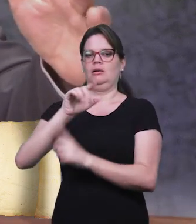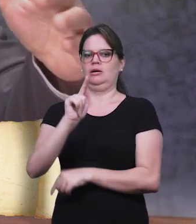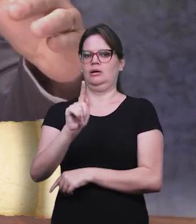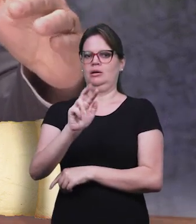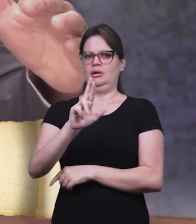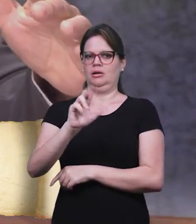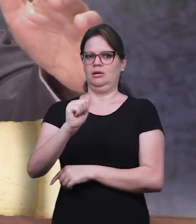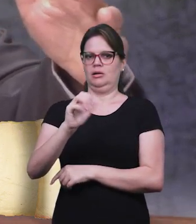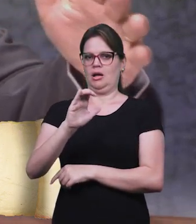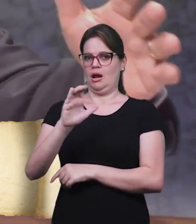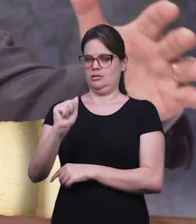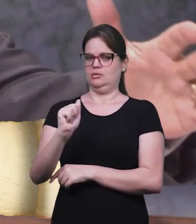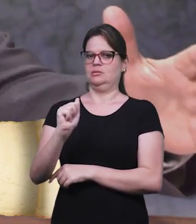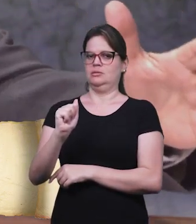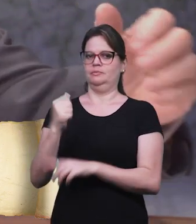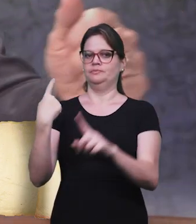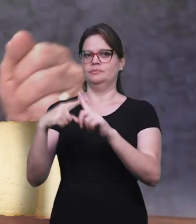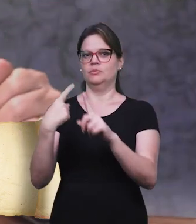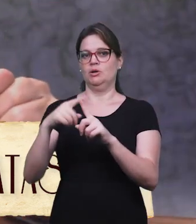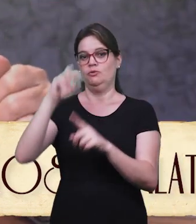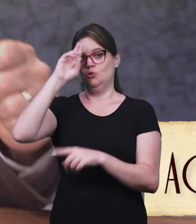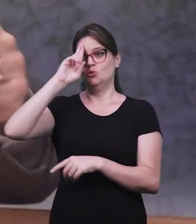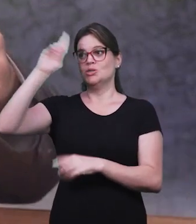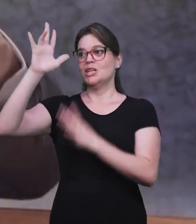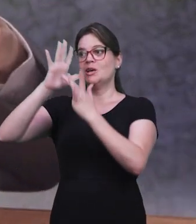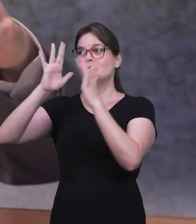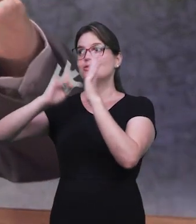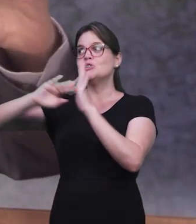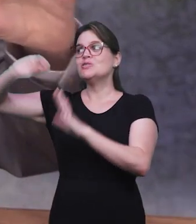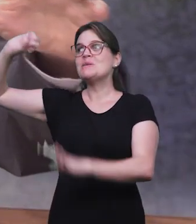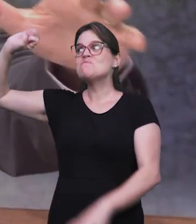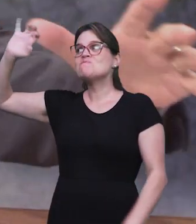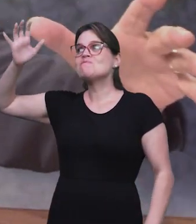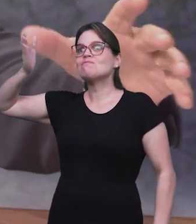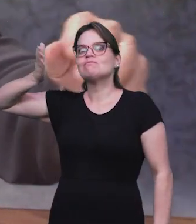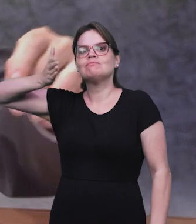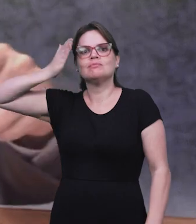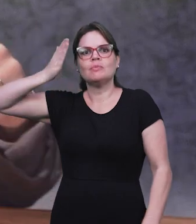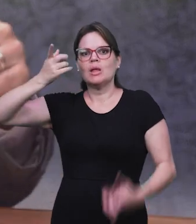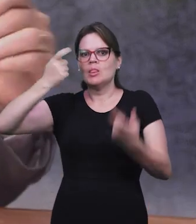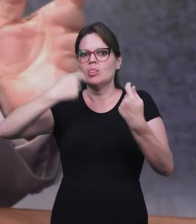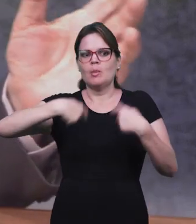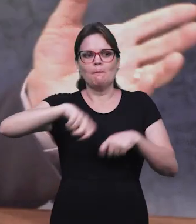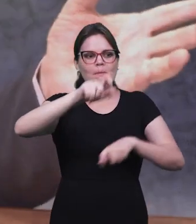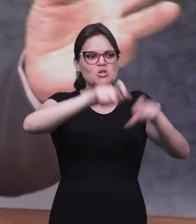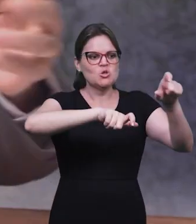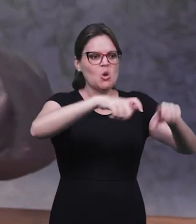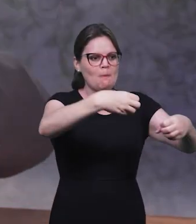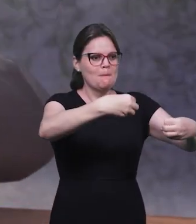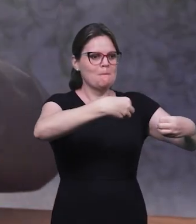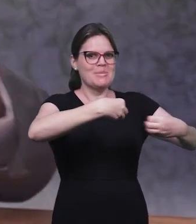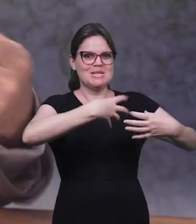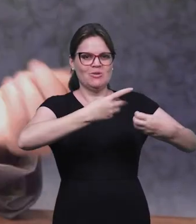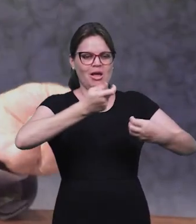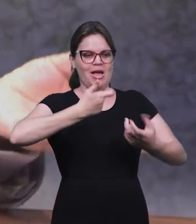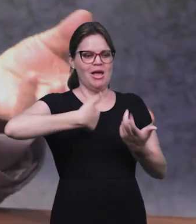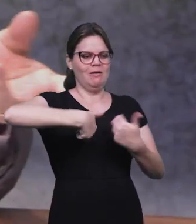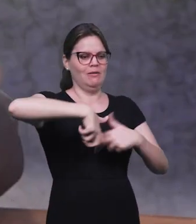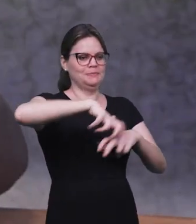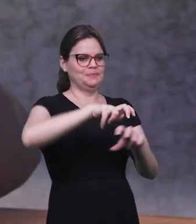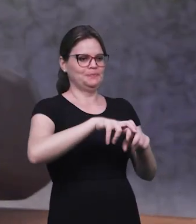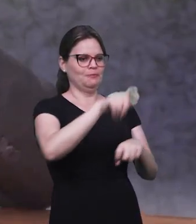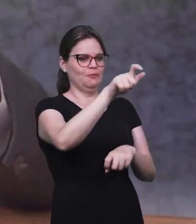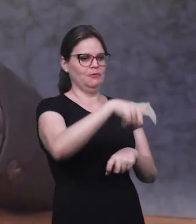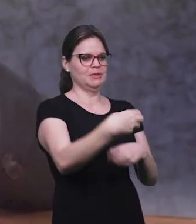sentar no banco do colégio apostólico, não precisou ele sentar no banco da escola, não precisou que chamasse alguém para